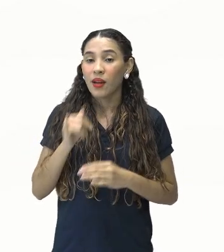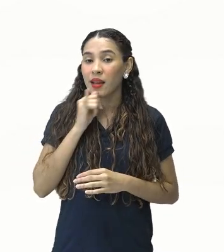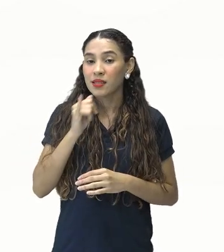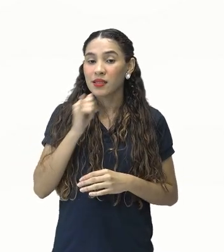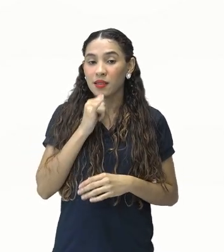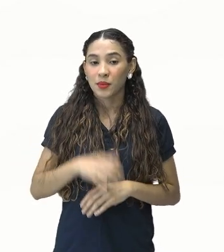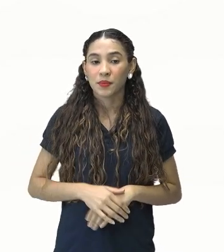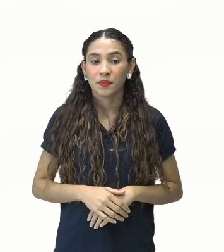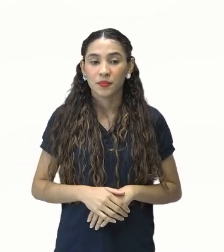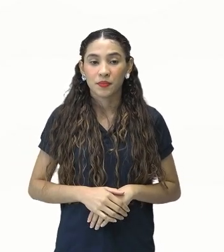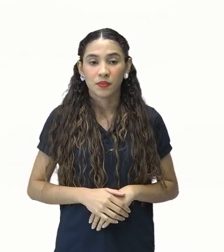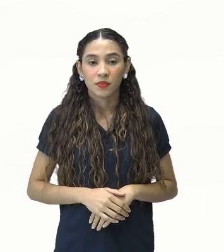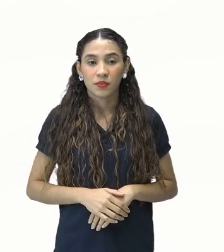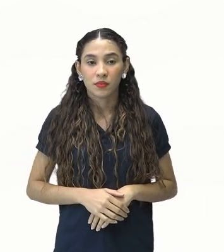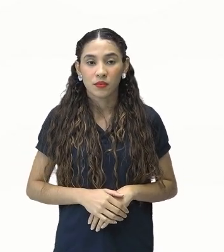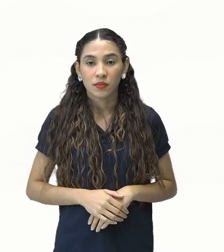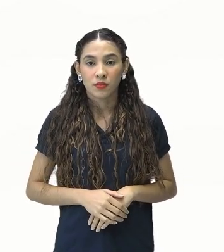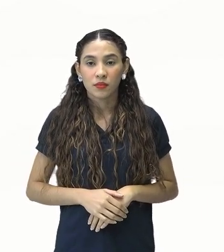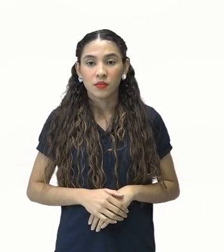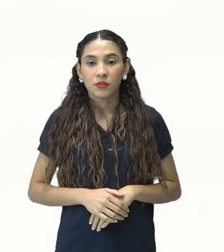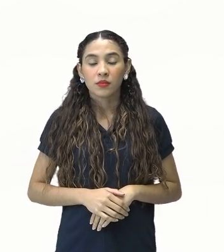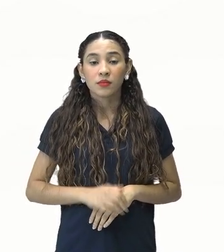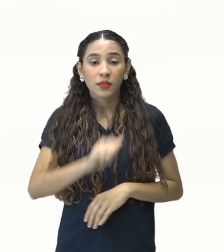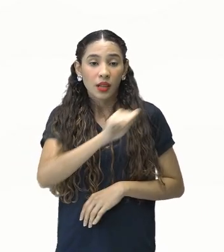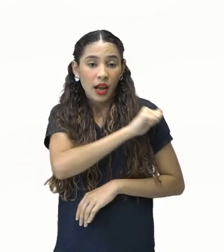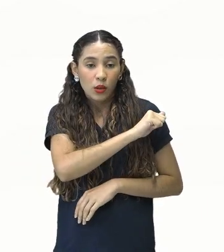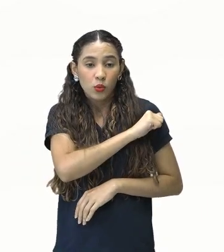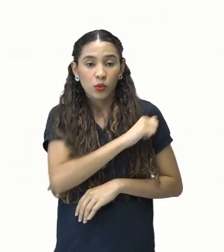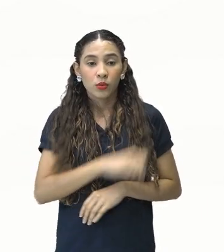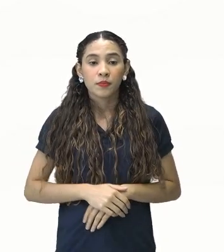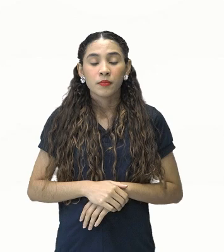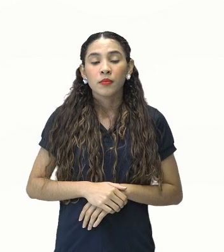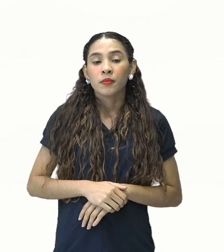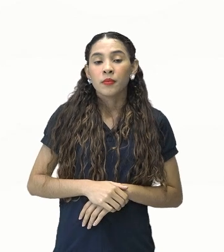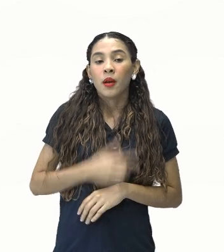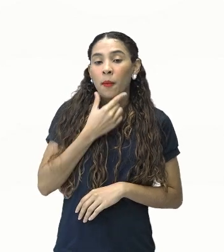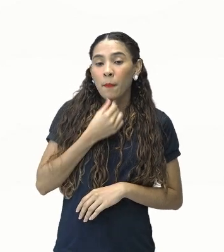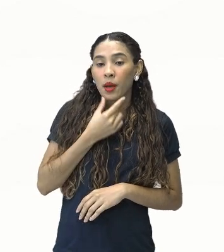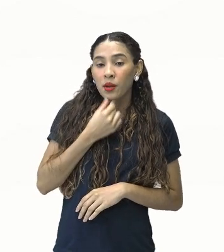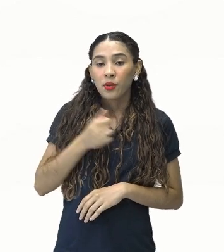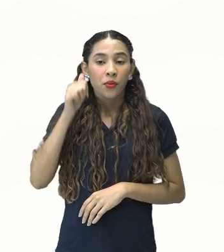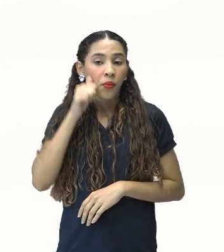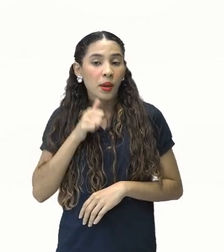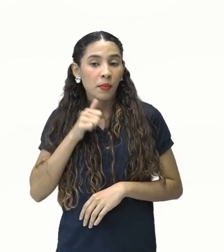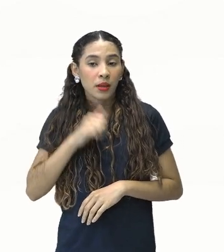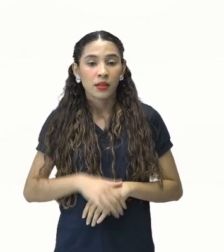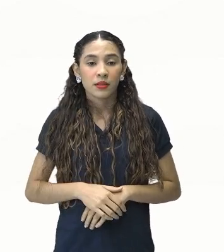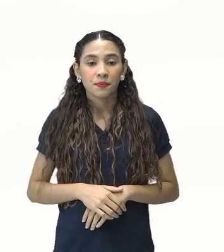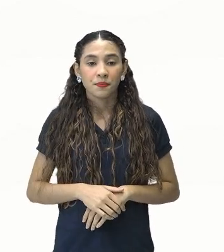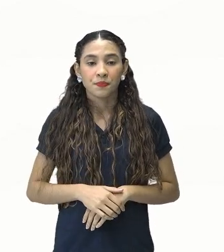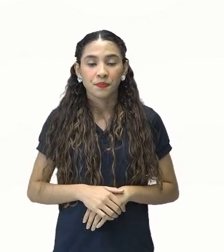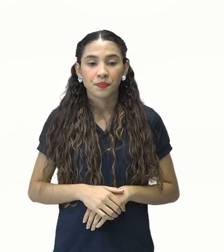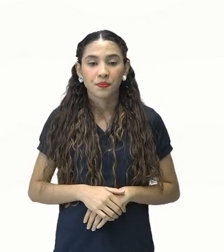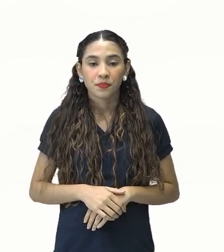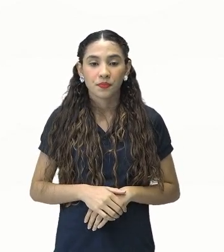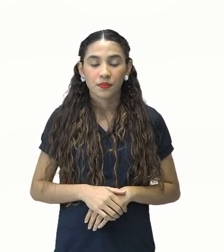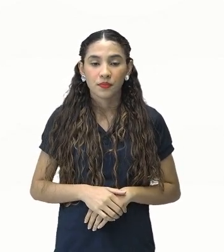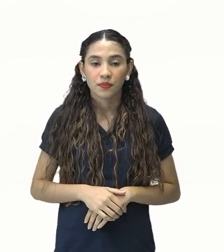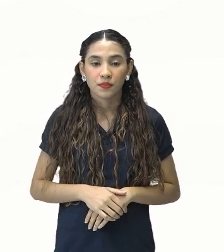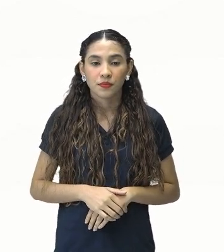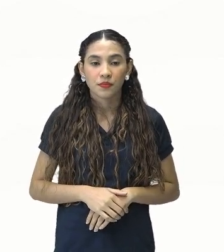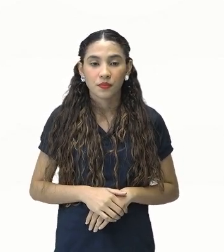aqui os nossos alunos, ó, meninos e meninas.